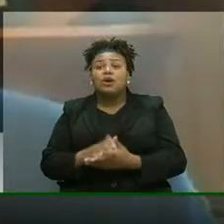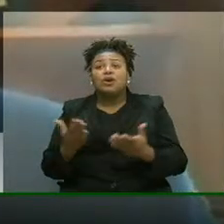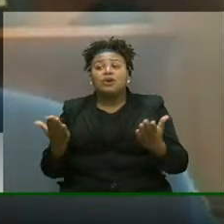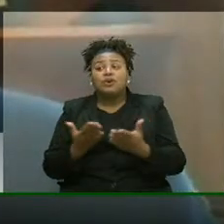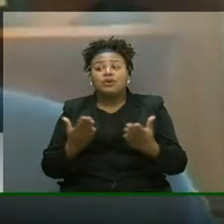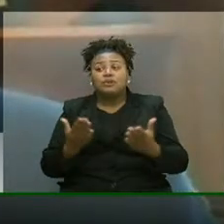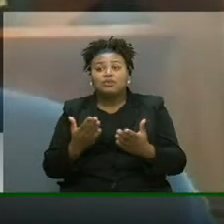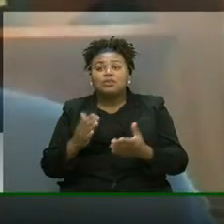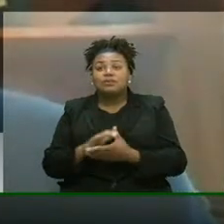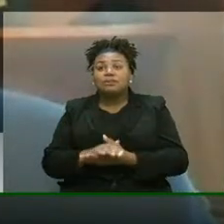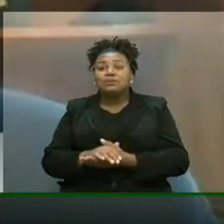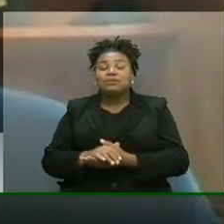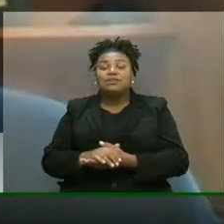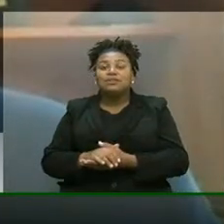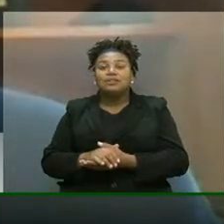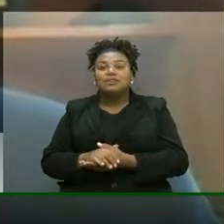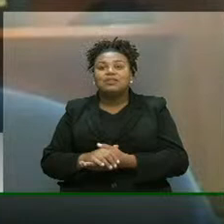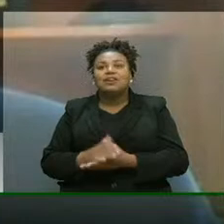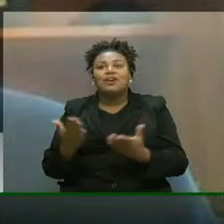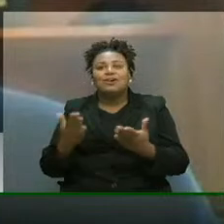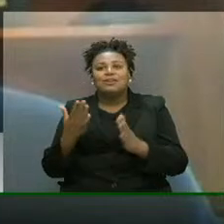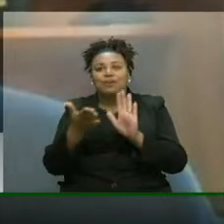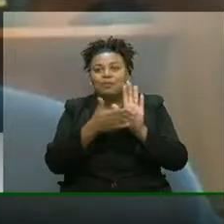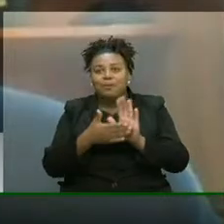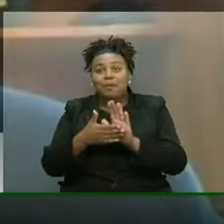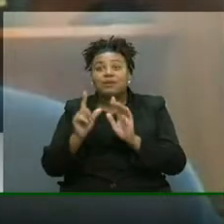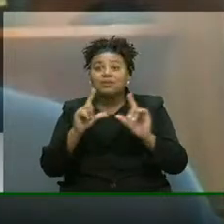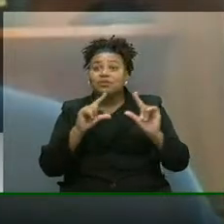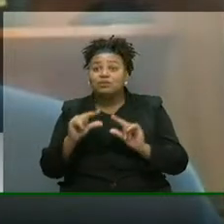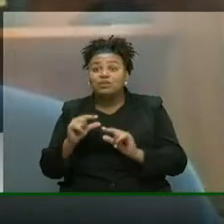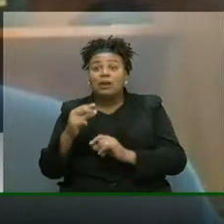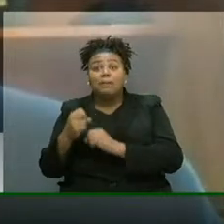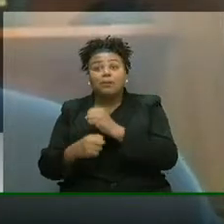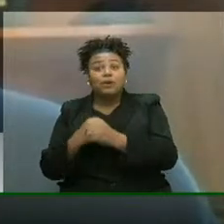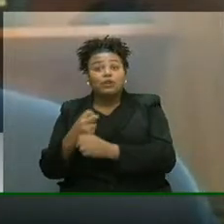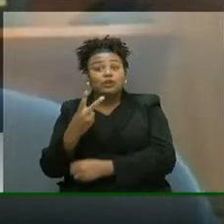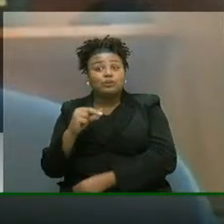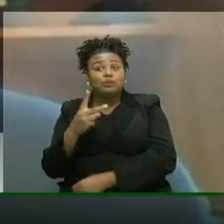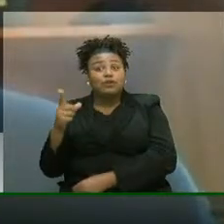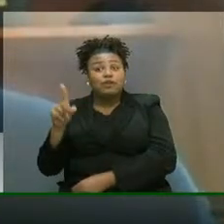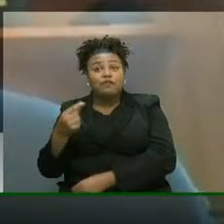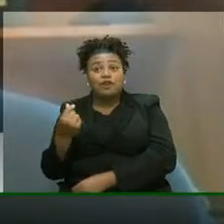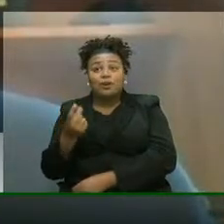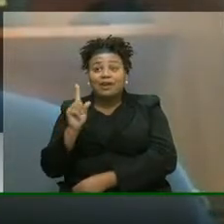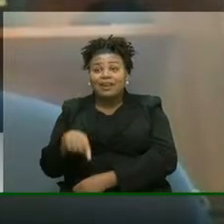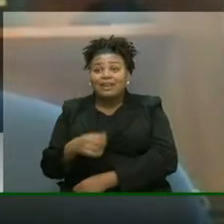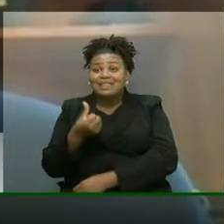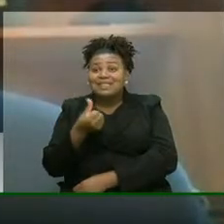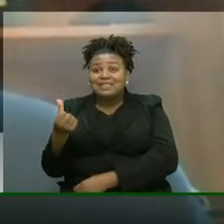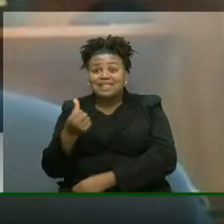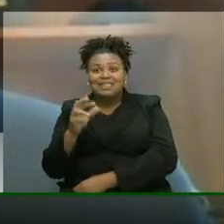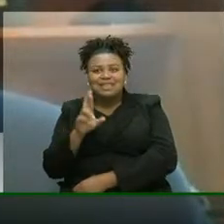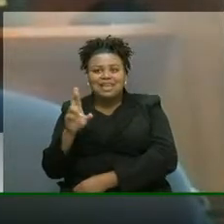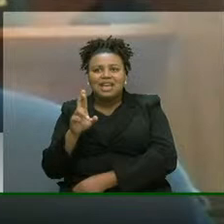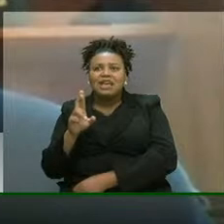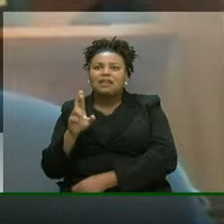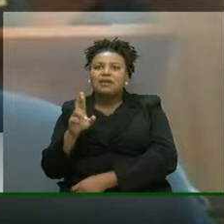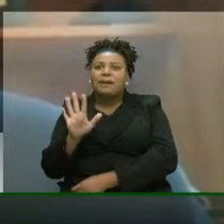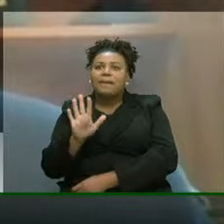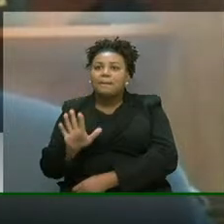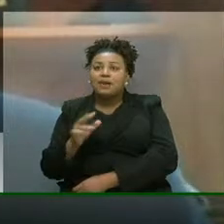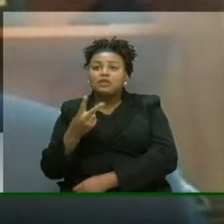hoje, no projeto que está em debate aqui, a proposta é reduzir para 2021 o valor para R$ 66,00,